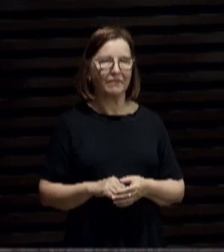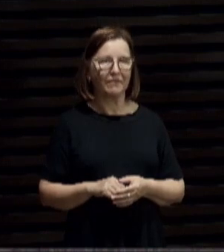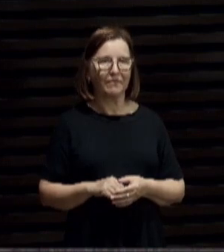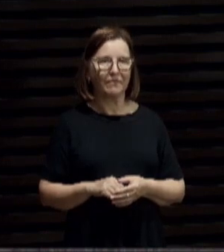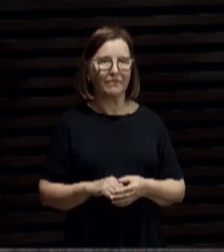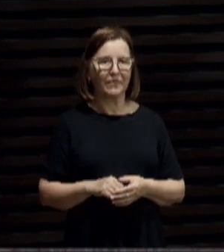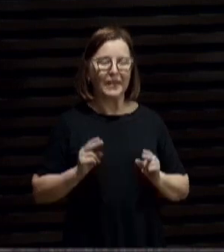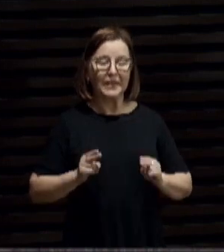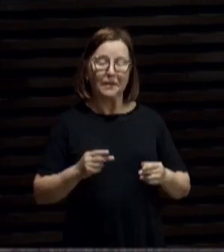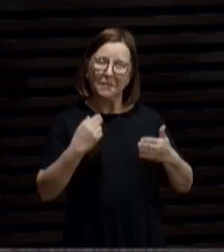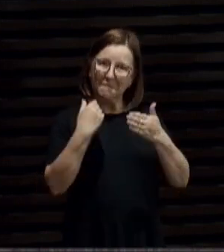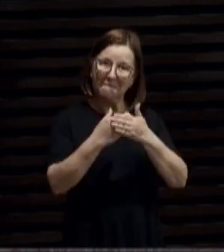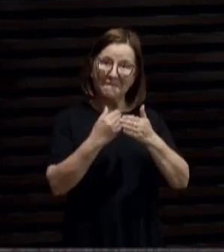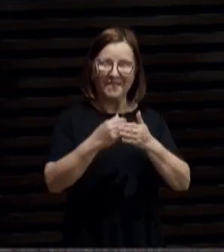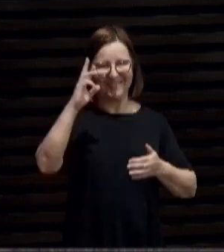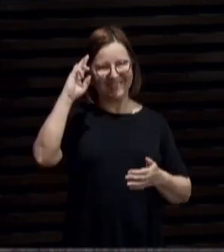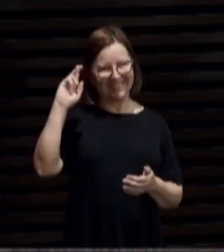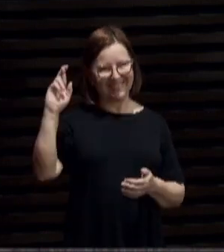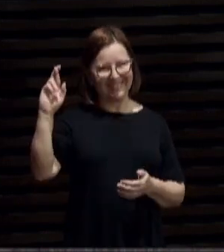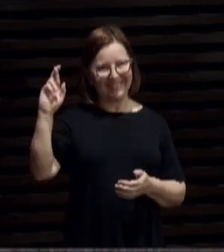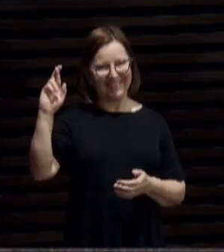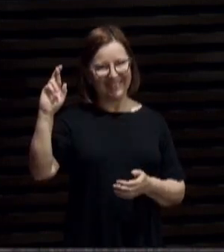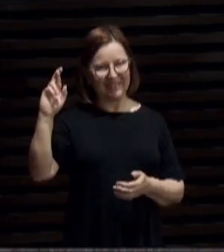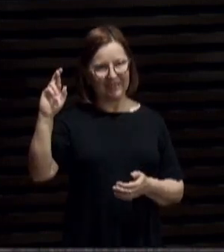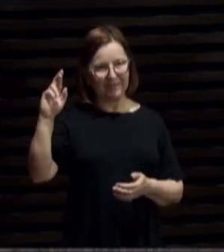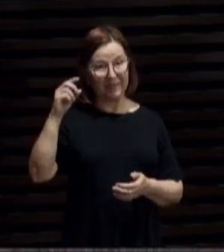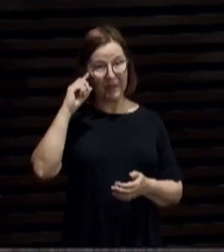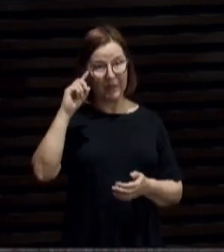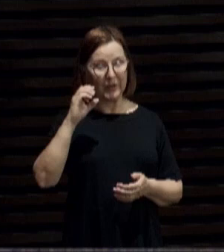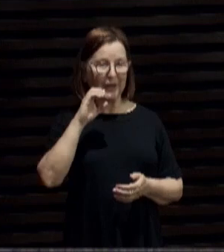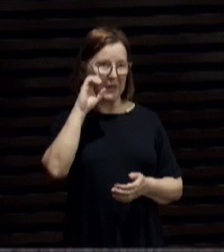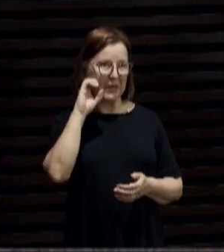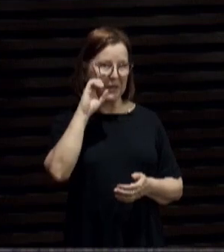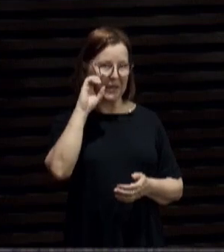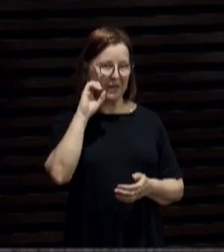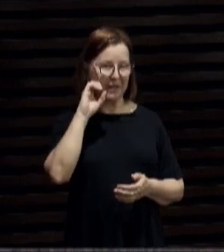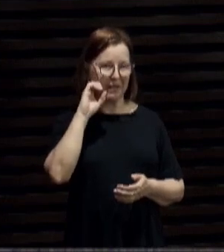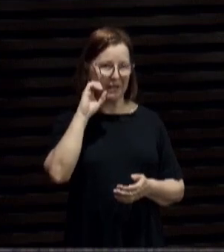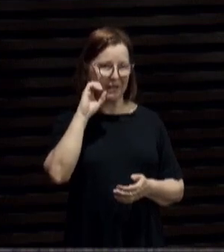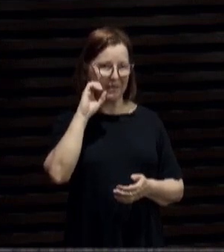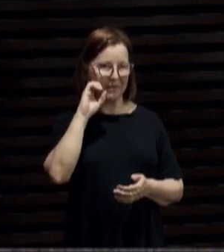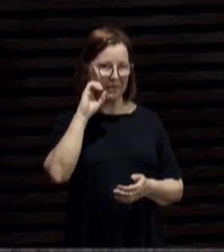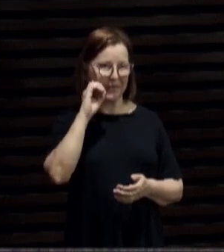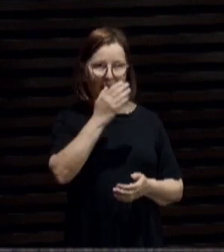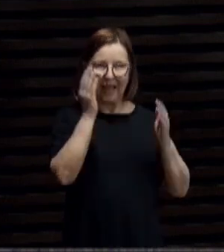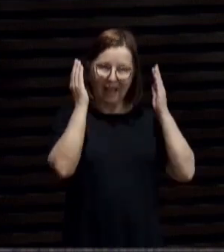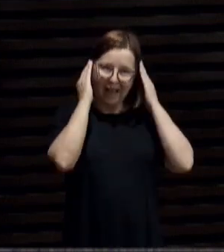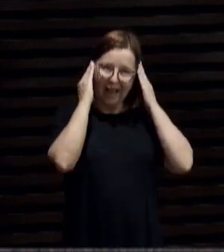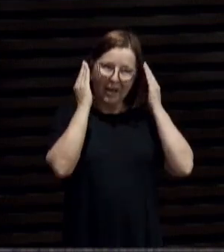muito próximo do Senhor. No dia da ceia, ele se reclina no peito do Senhor.